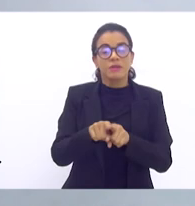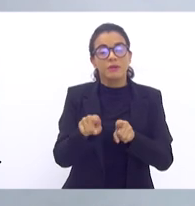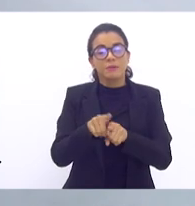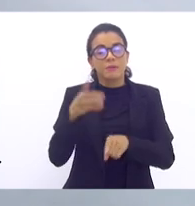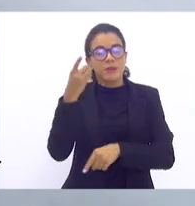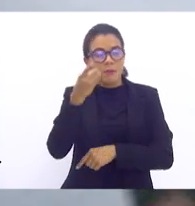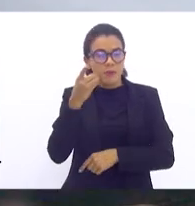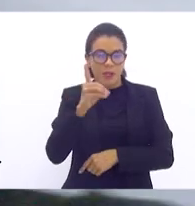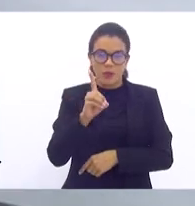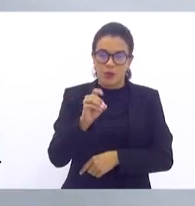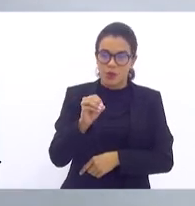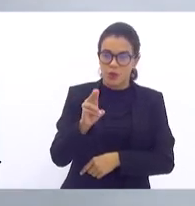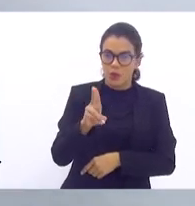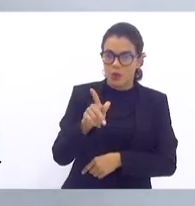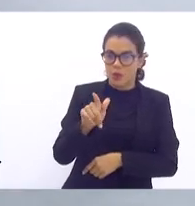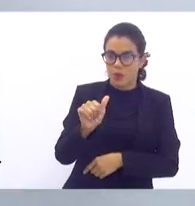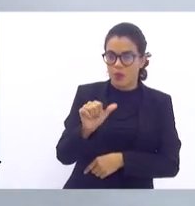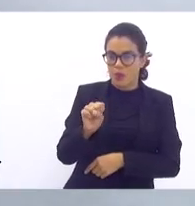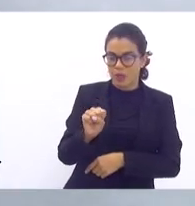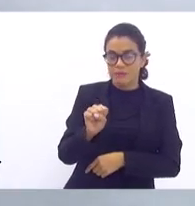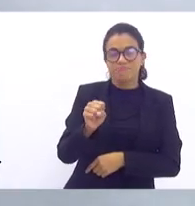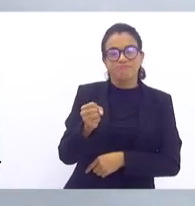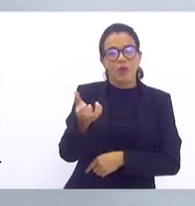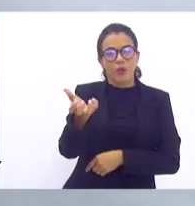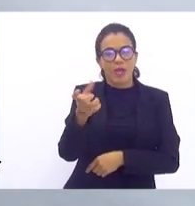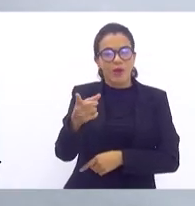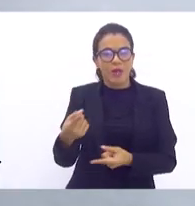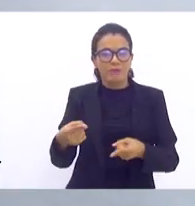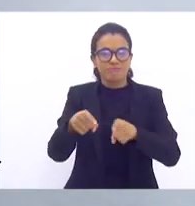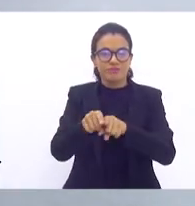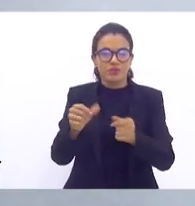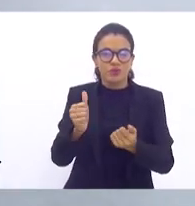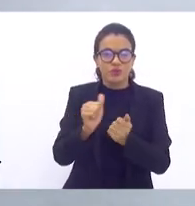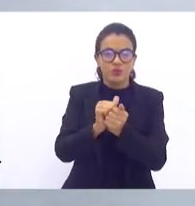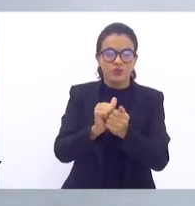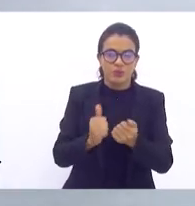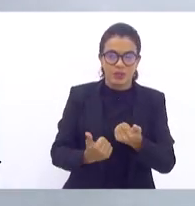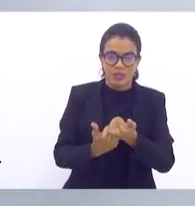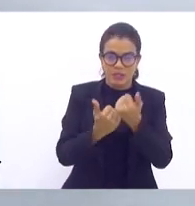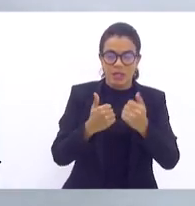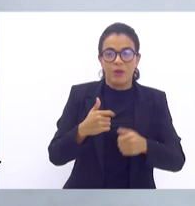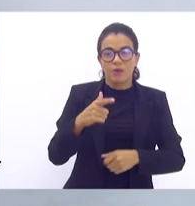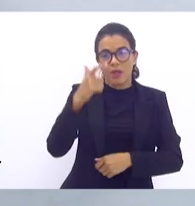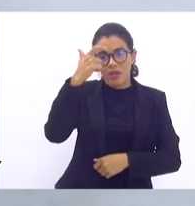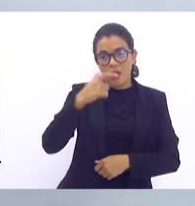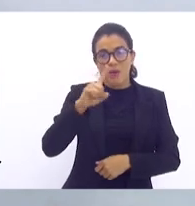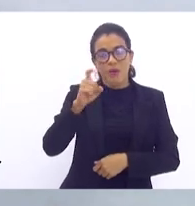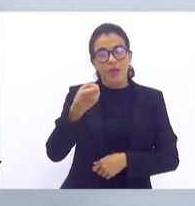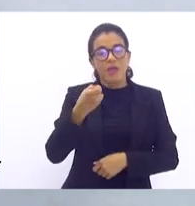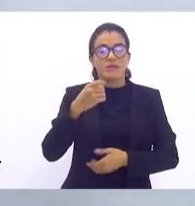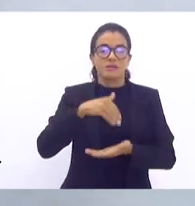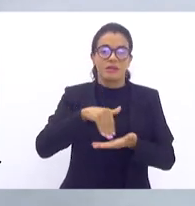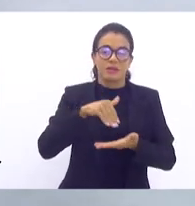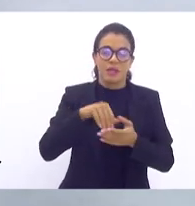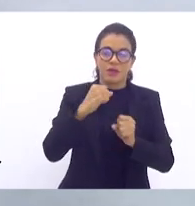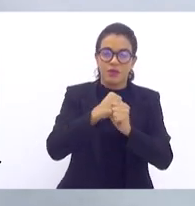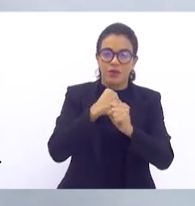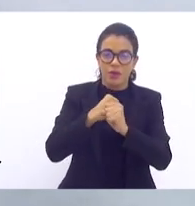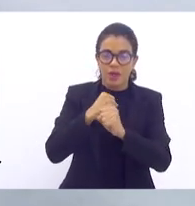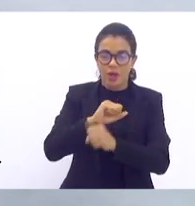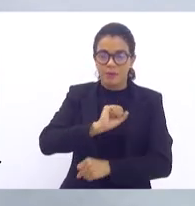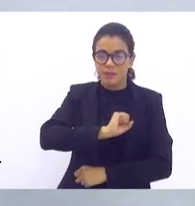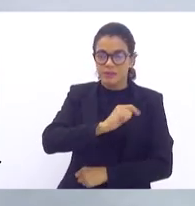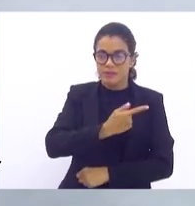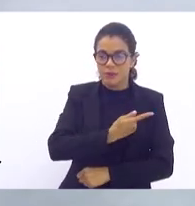Douglas aí gostaria que entrasse nessa luta da linha 3 do metrô que é uma luta Eu já fui secretário de obra de São Gonçalo e